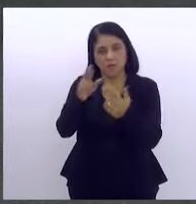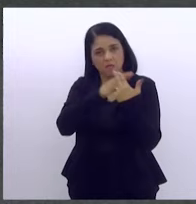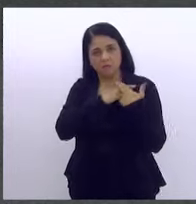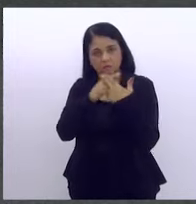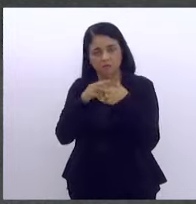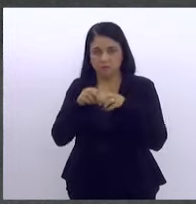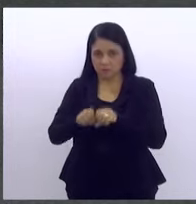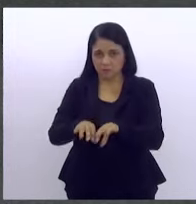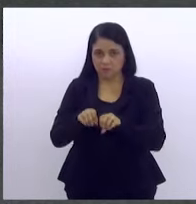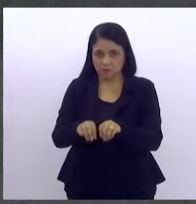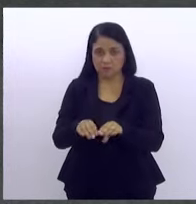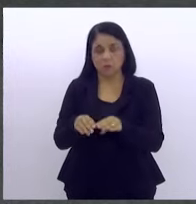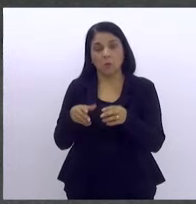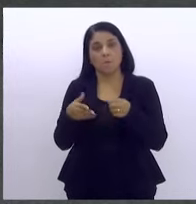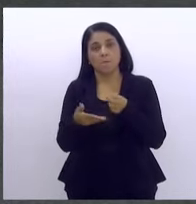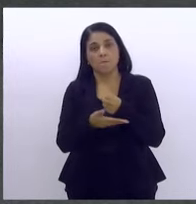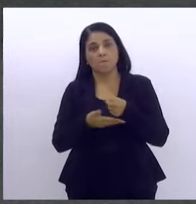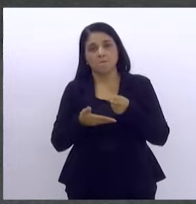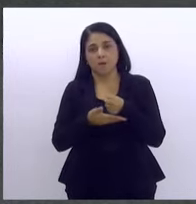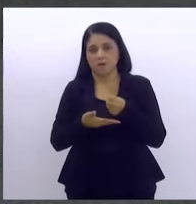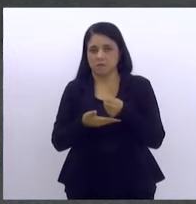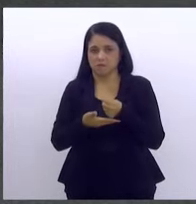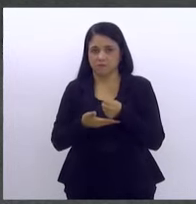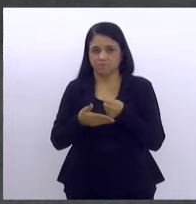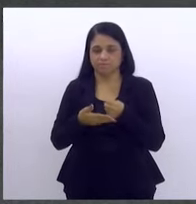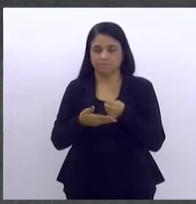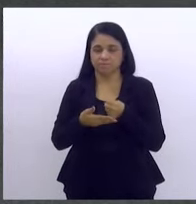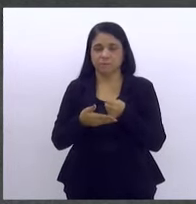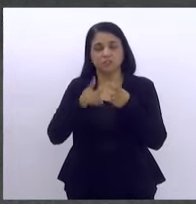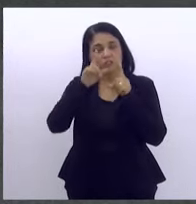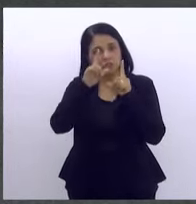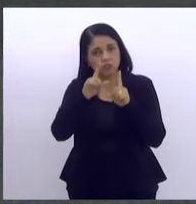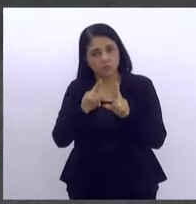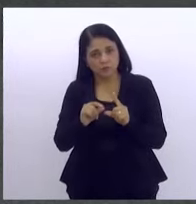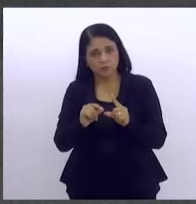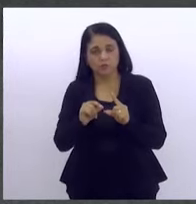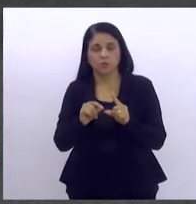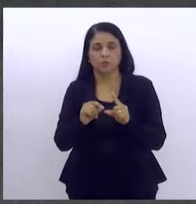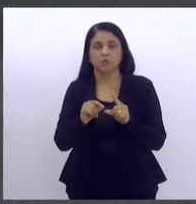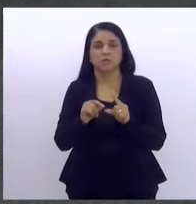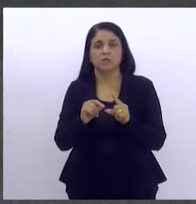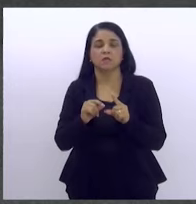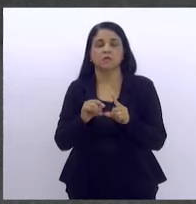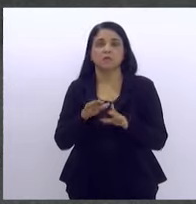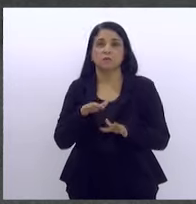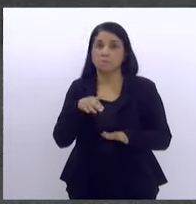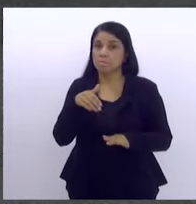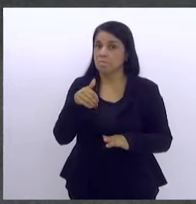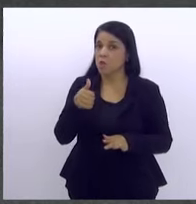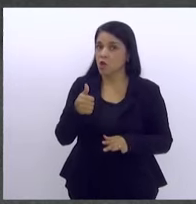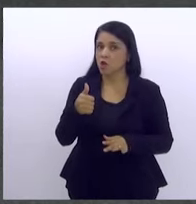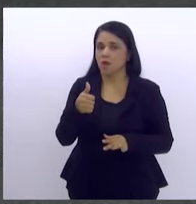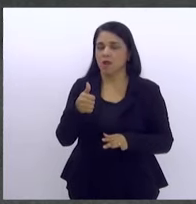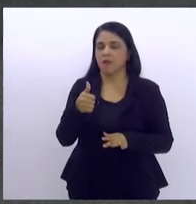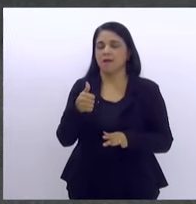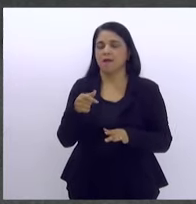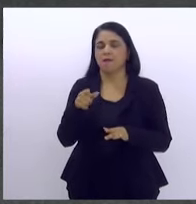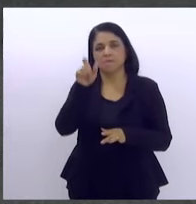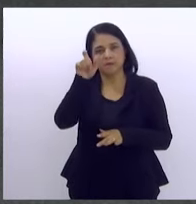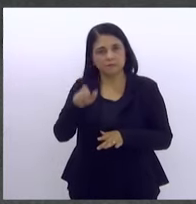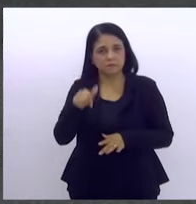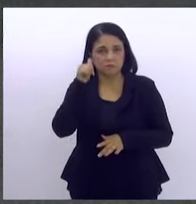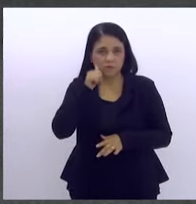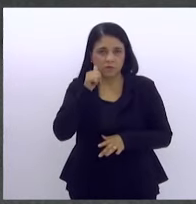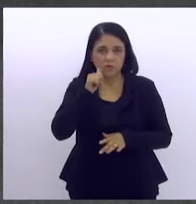educação básica, de modo geral, no sentido de minorar, sobretudo para as mulheres, né? Mas criar também,